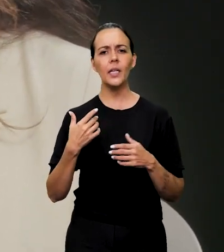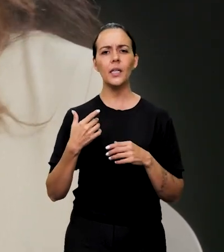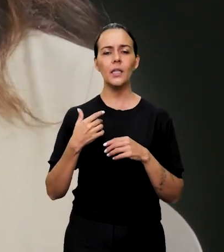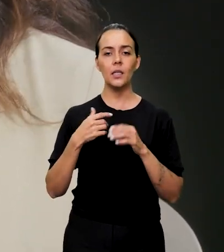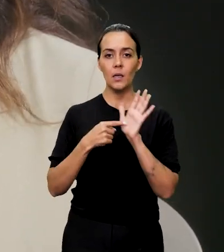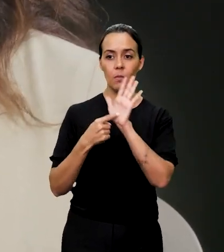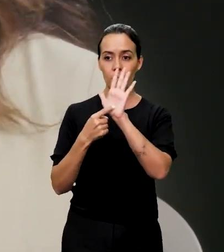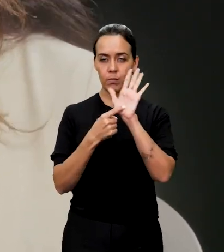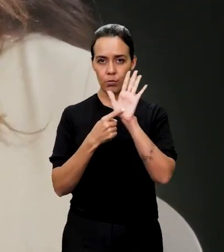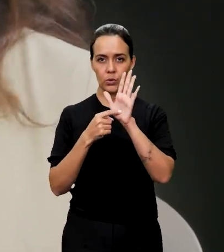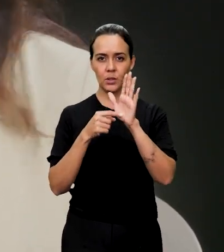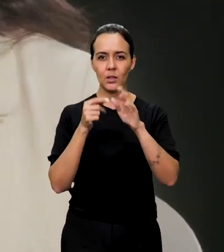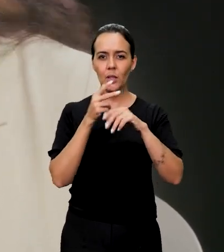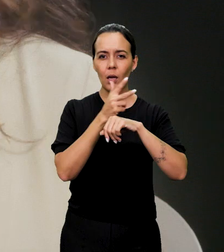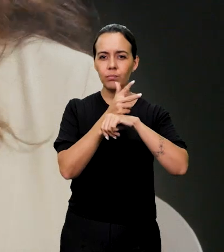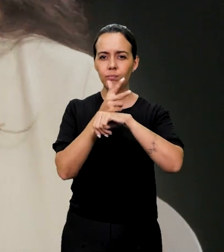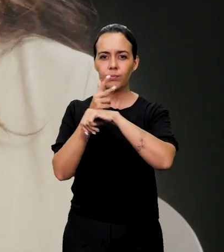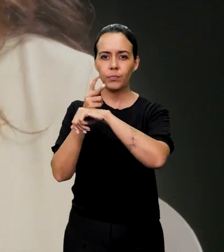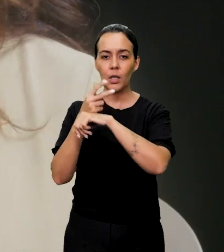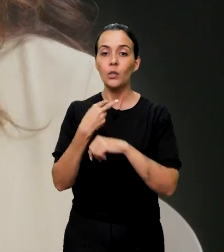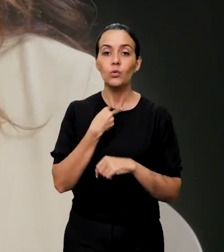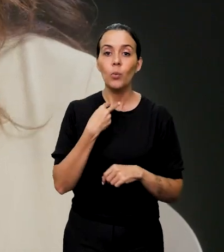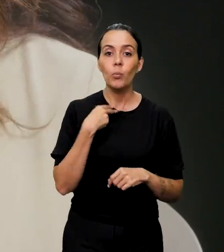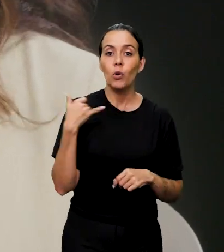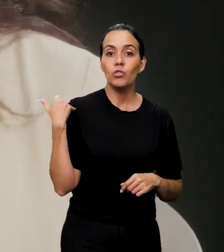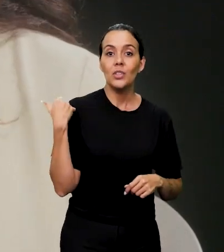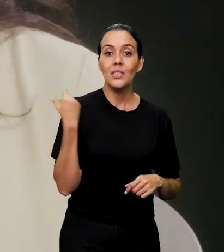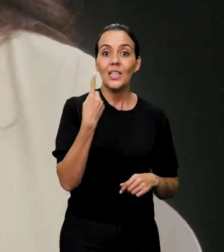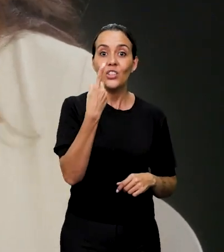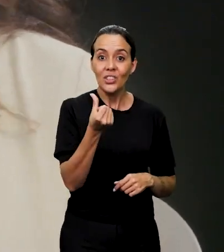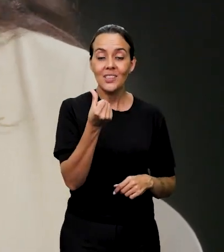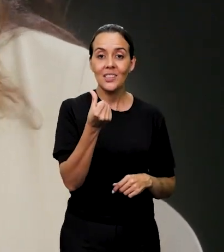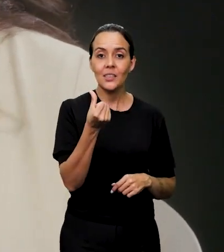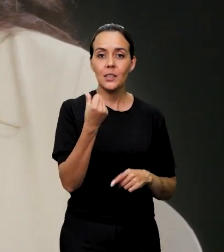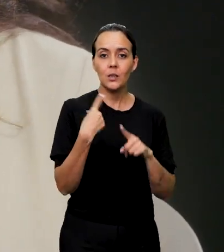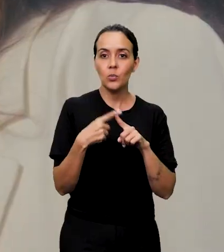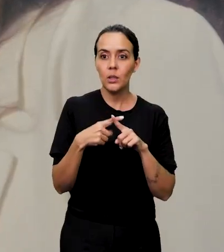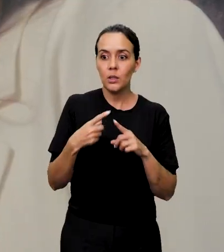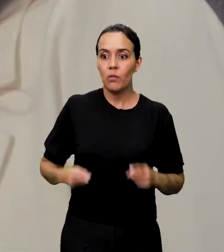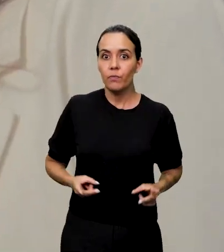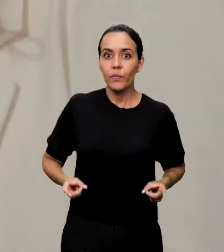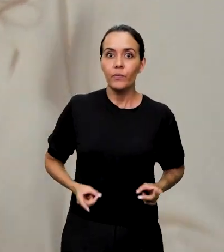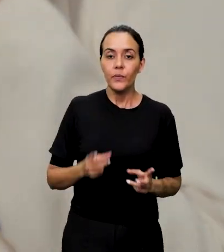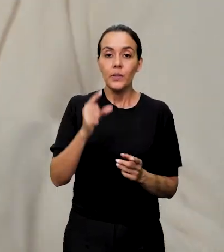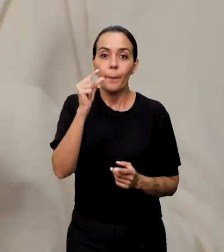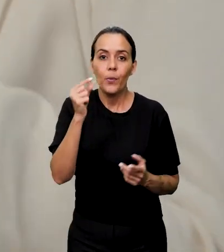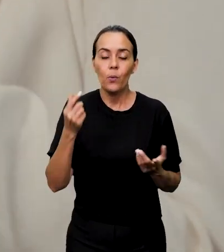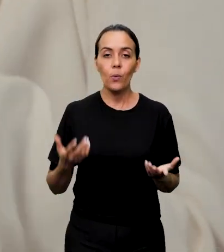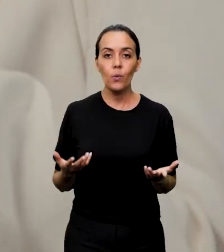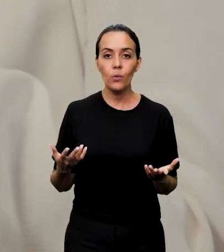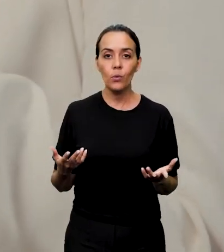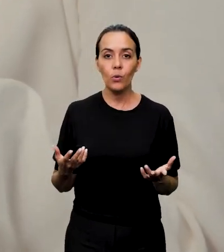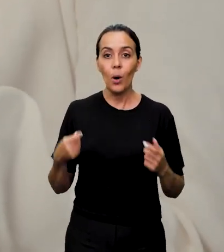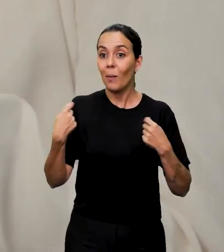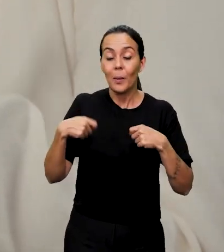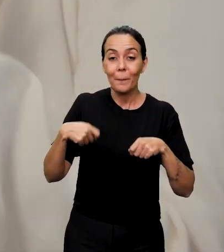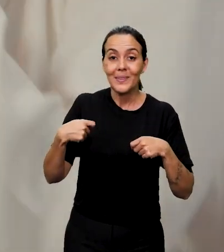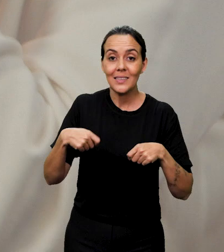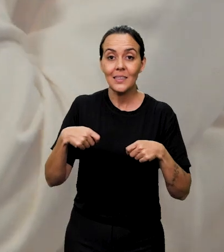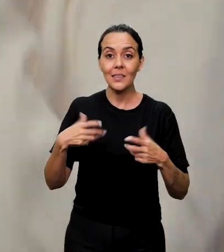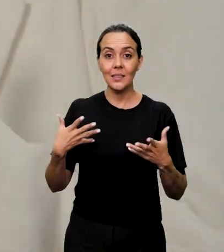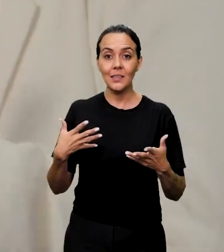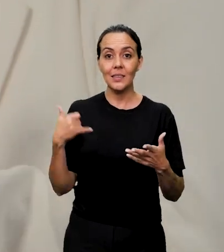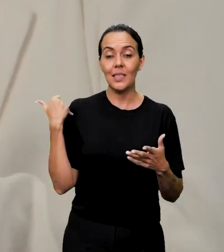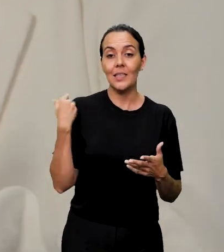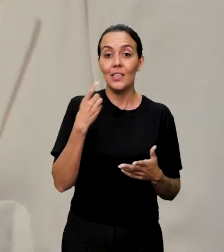Silvia Cruz, ela falou assim, a gente não pode pegar uma classificação de 16 anos, senão esse filme não vai fazer bilheteria nenhuma. Porque o maior fatia do público, a gente tem que